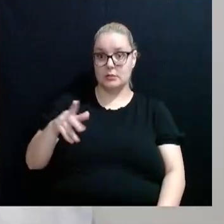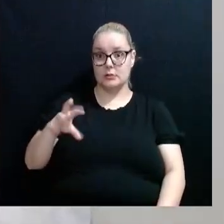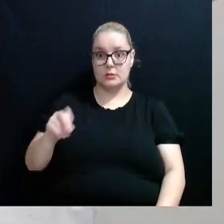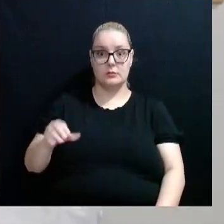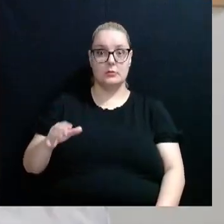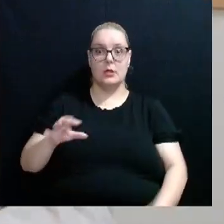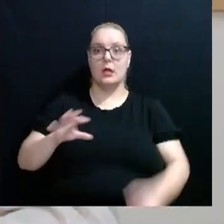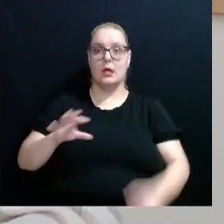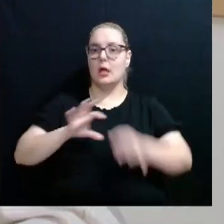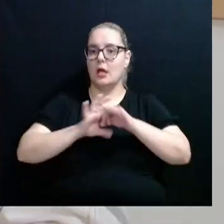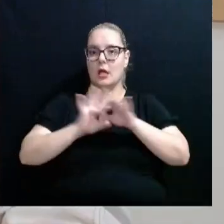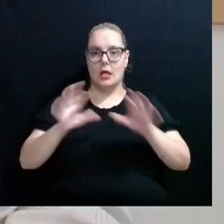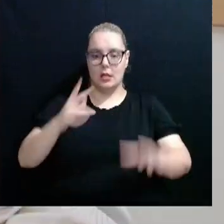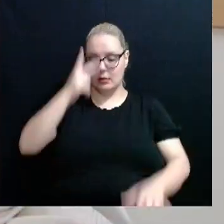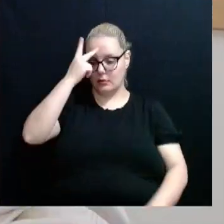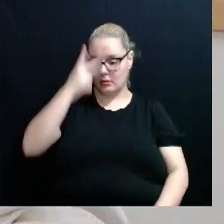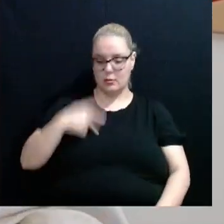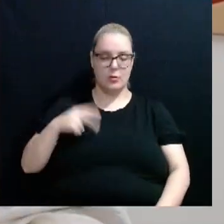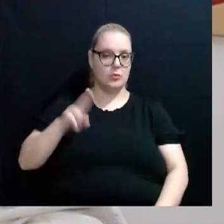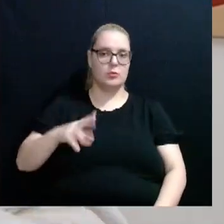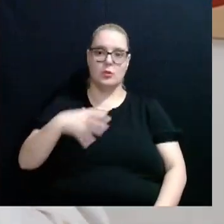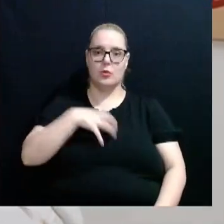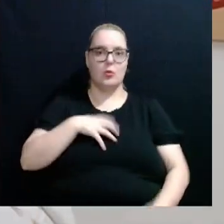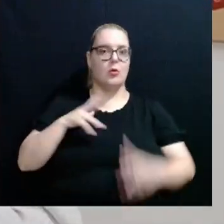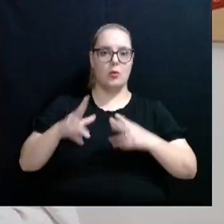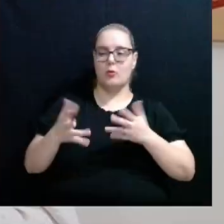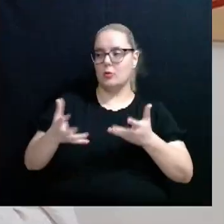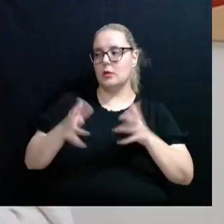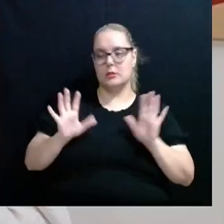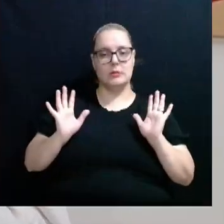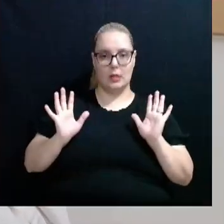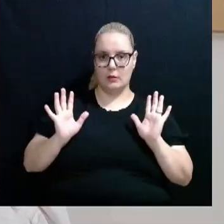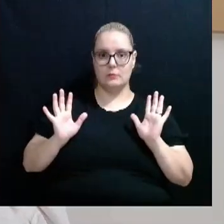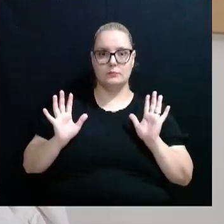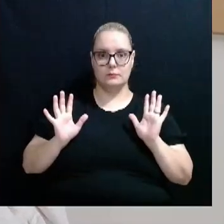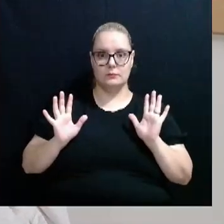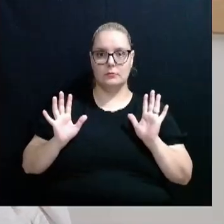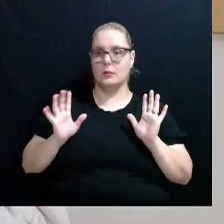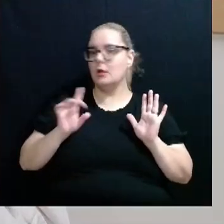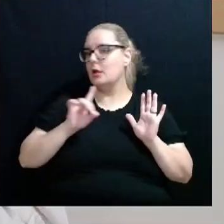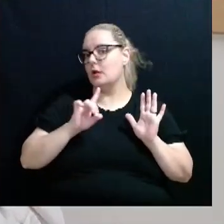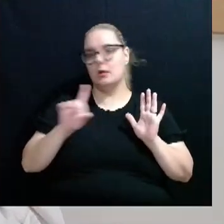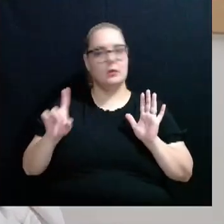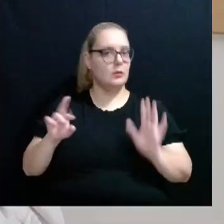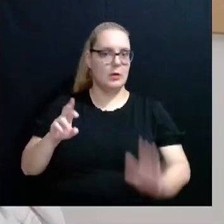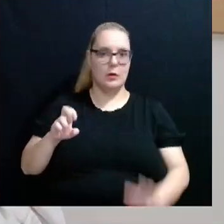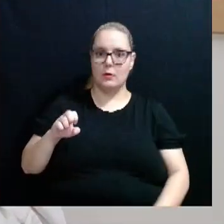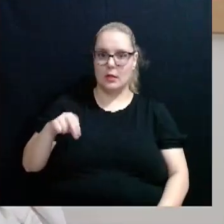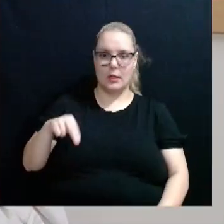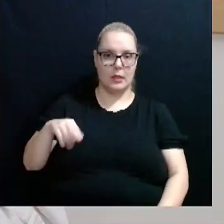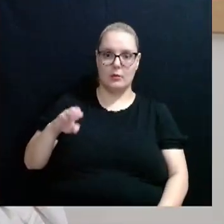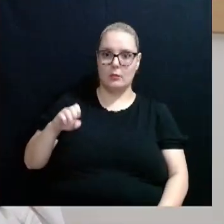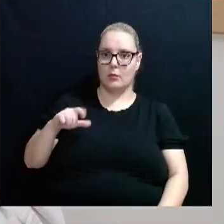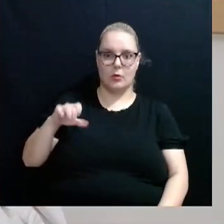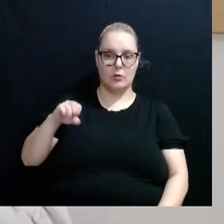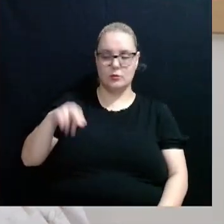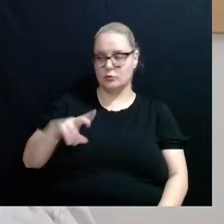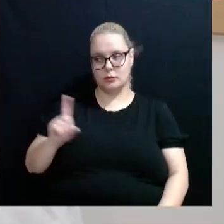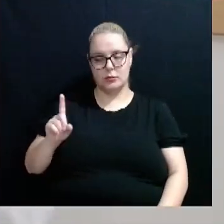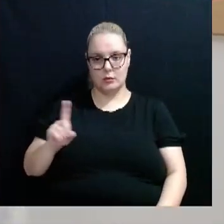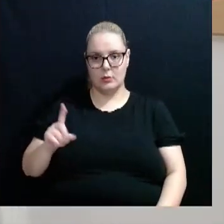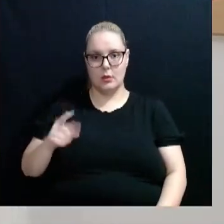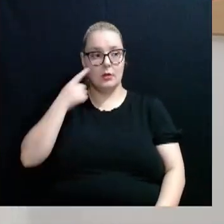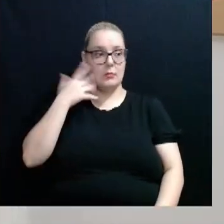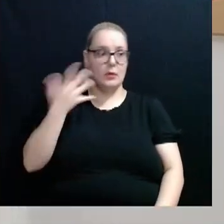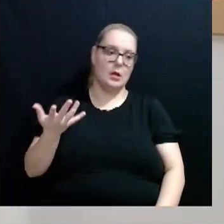você utilizar como você quiser, ok? Ele não é um reembolso, certo? Muitas pessoas pensam, é um